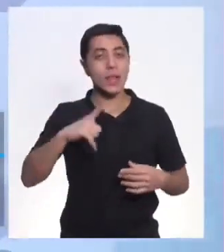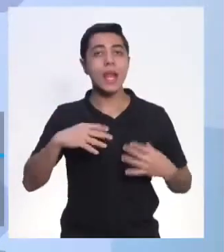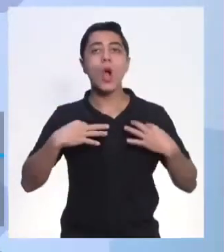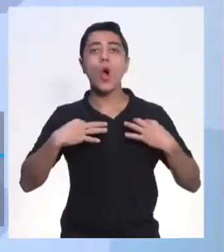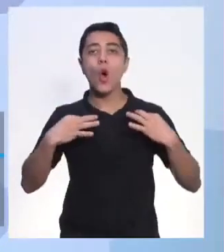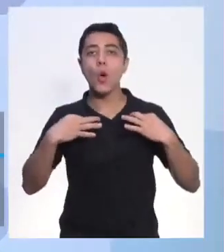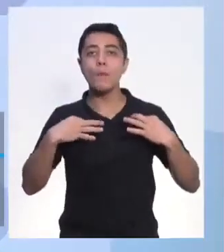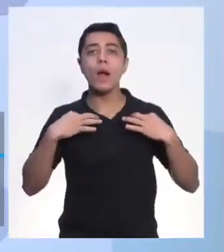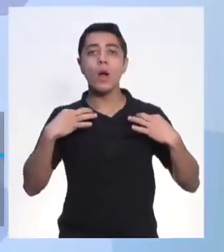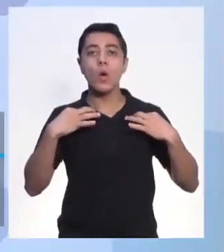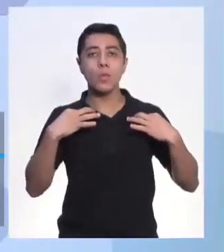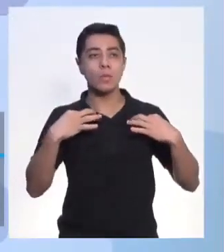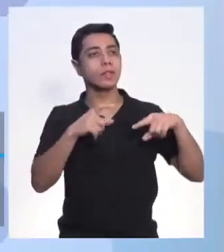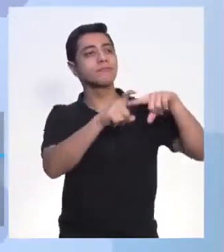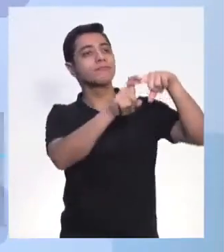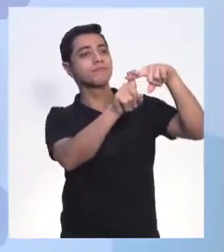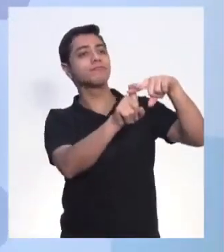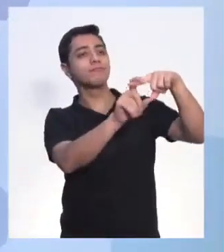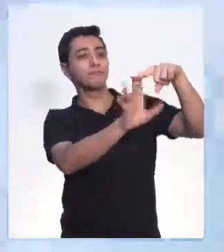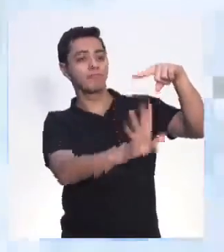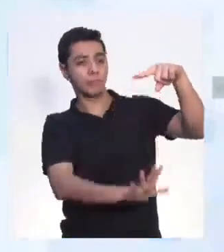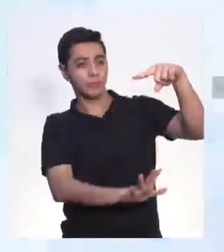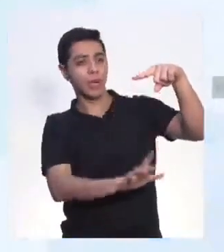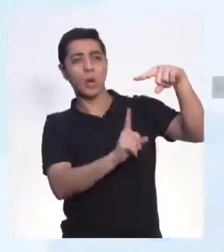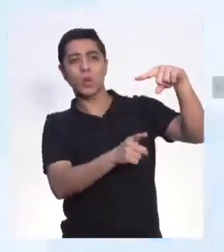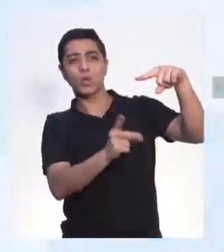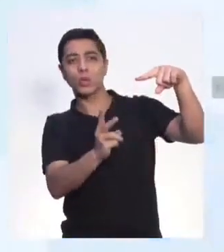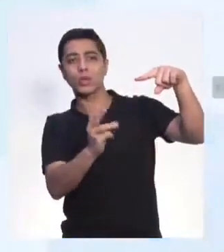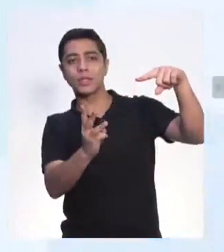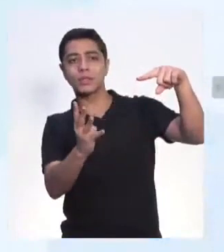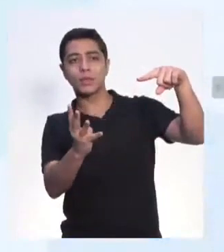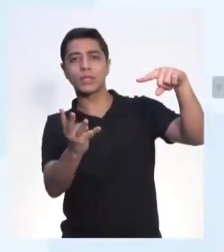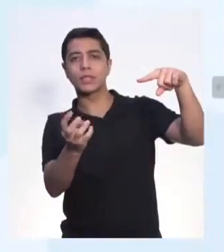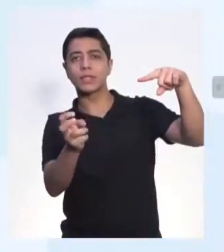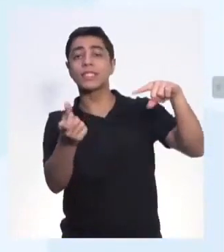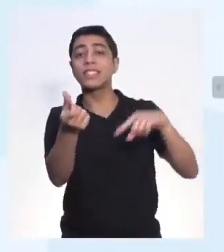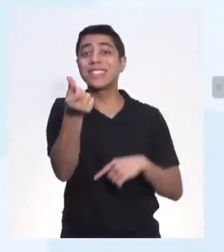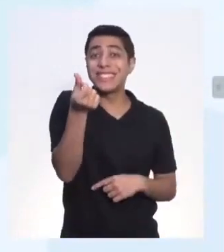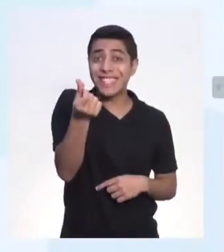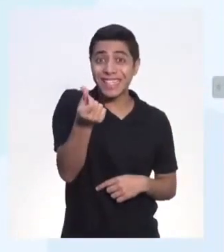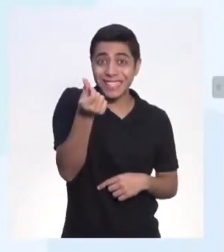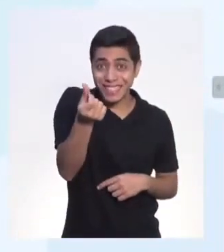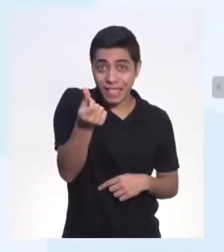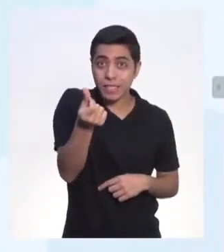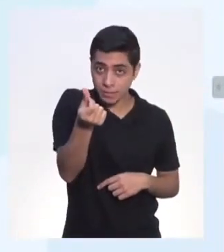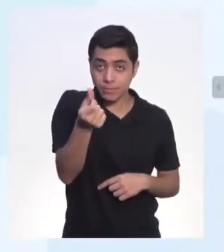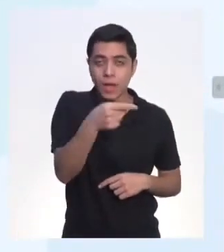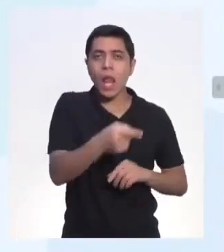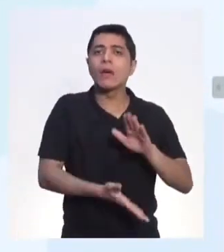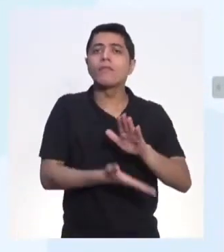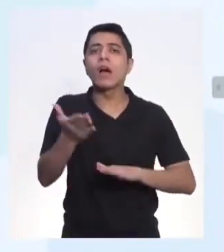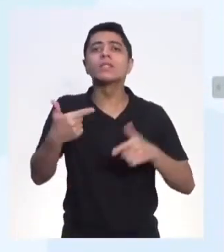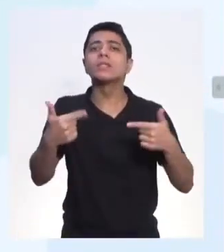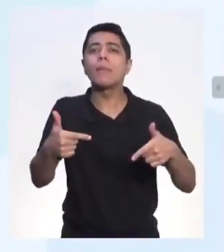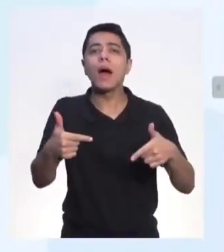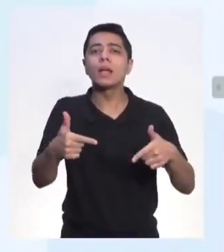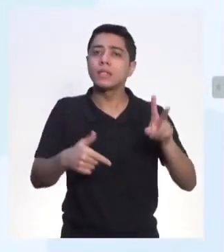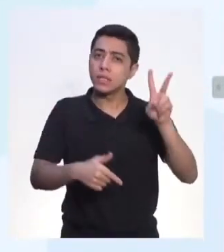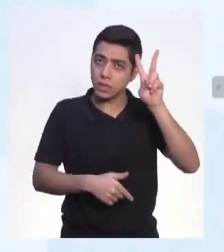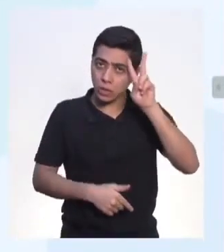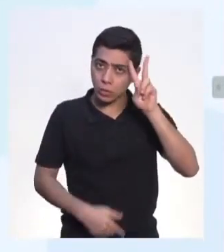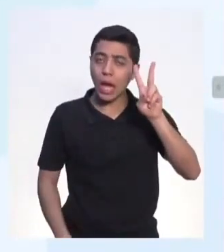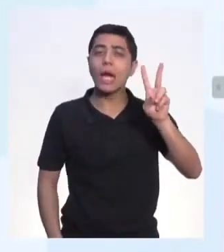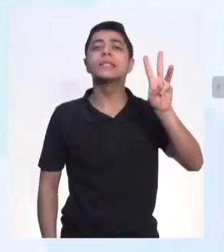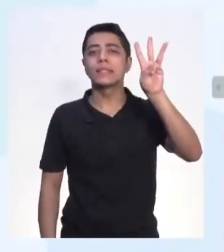trabalhar de segunda-feira até sábado. Segunda, terça, quarta, quinta, sexta,